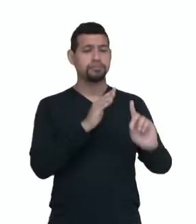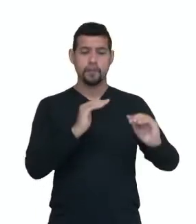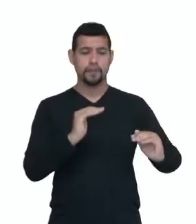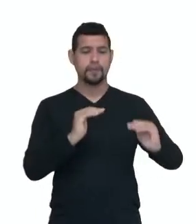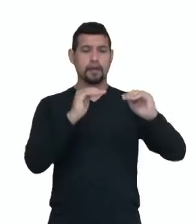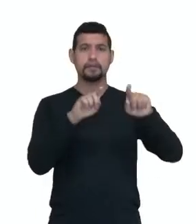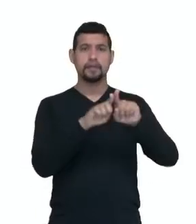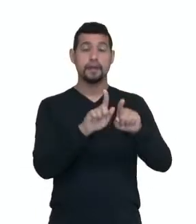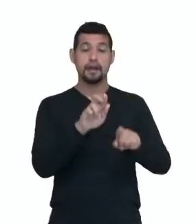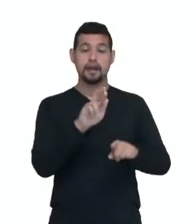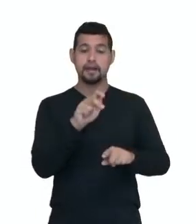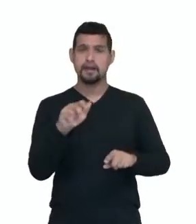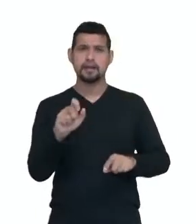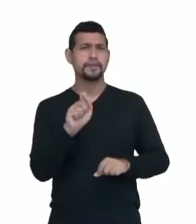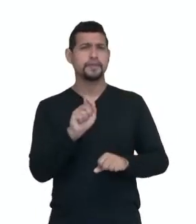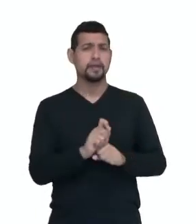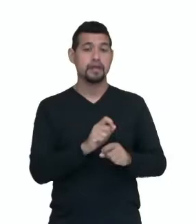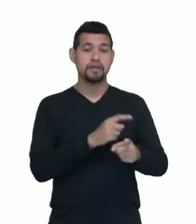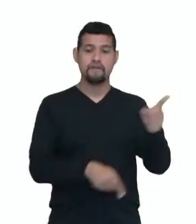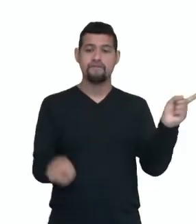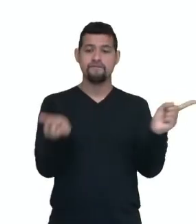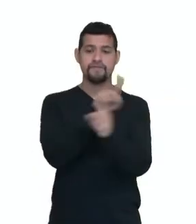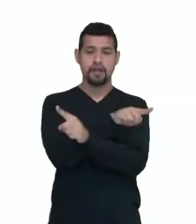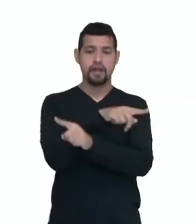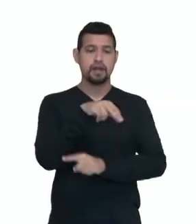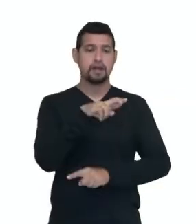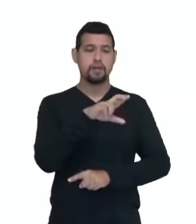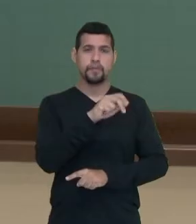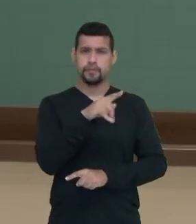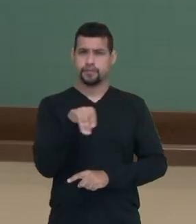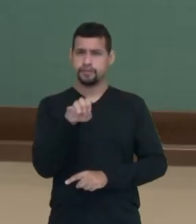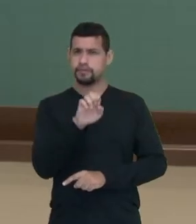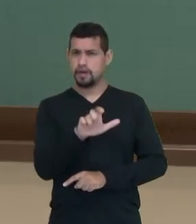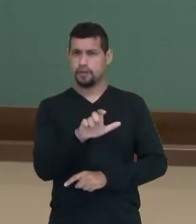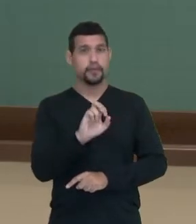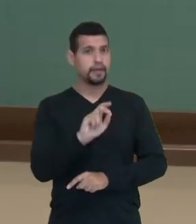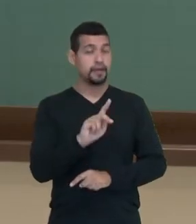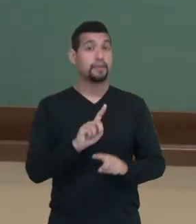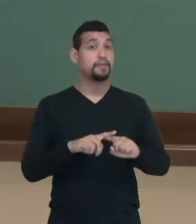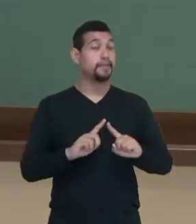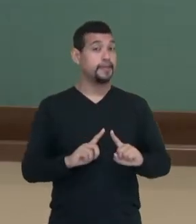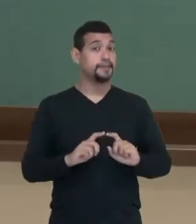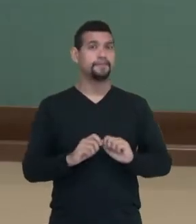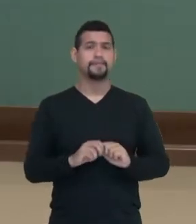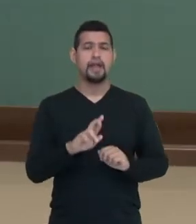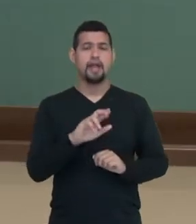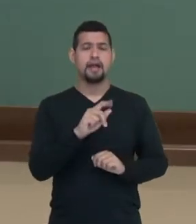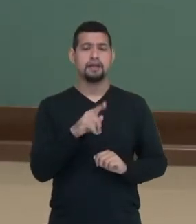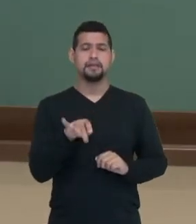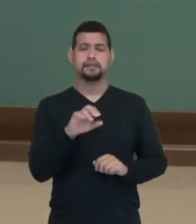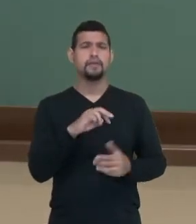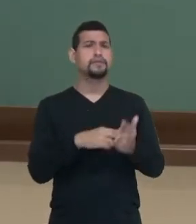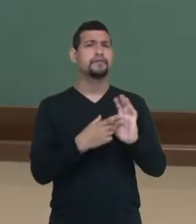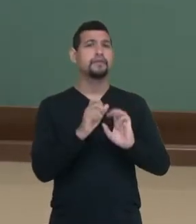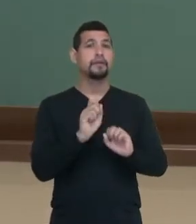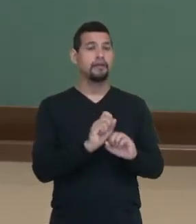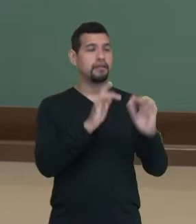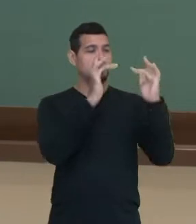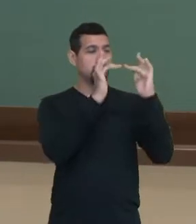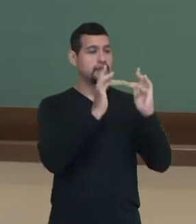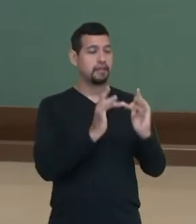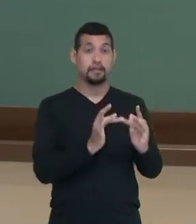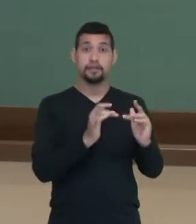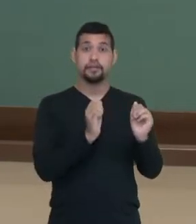proporcionais e grandezas inversamente proporcionais. Bom, razão é a